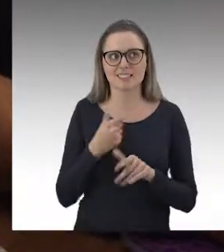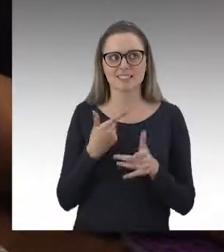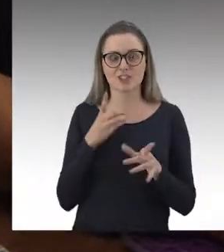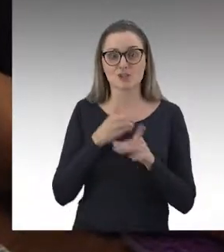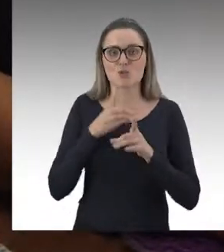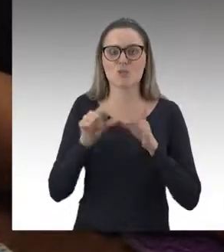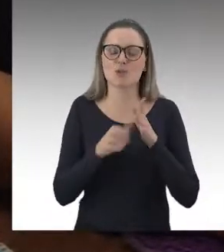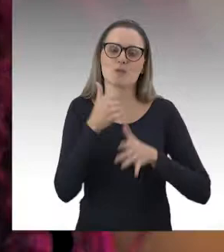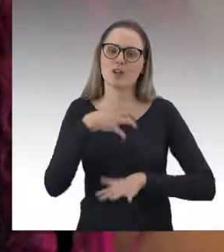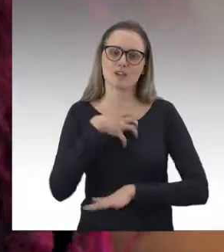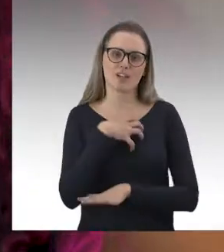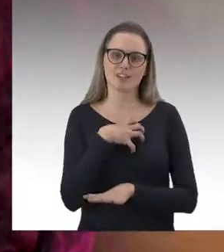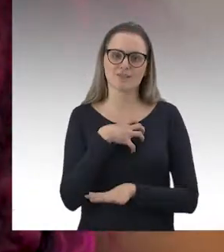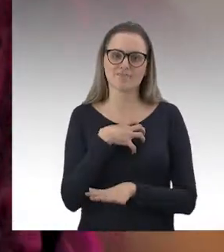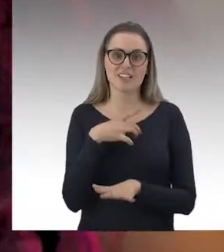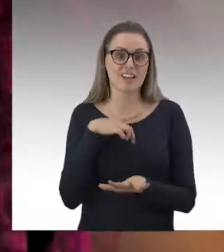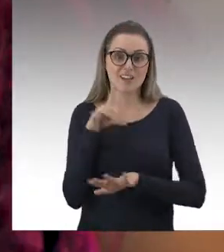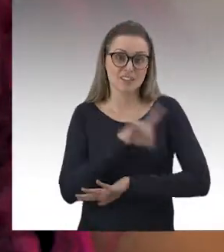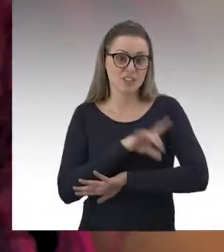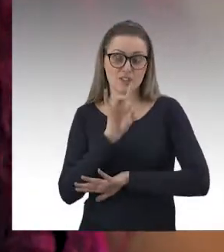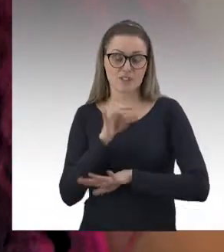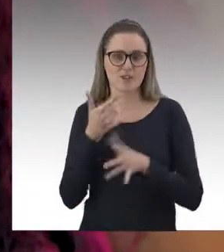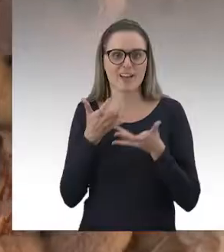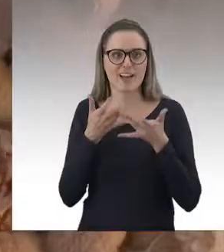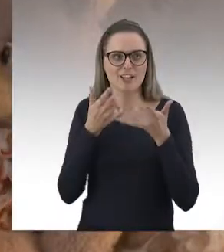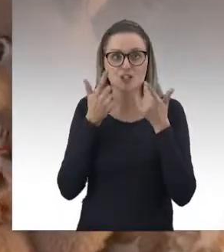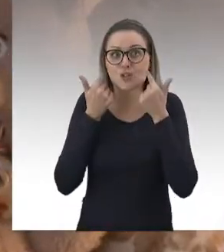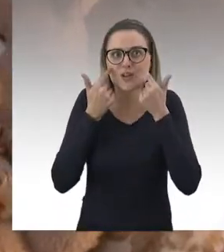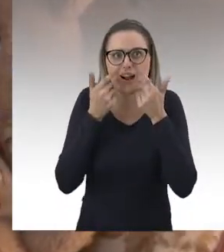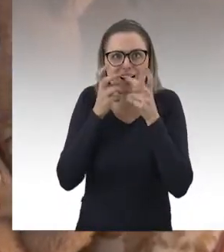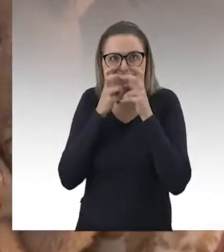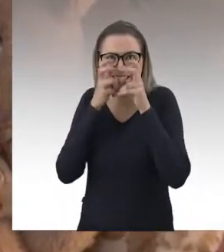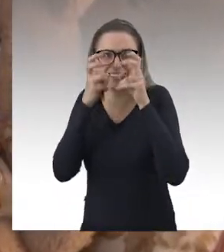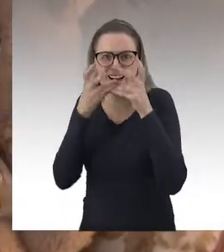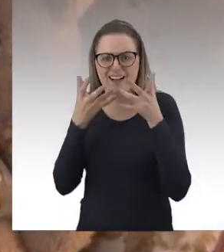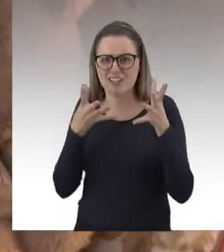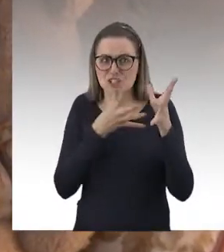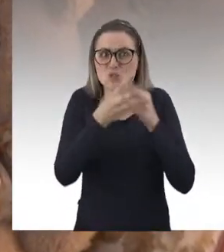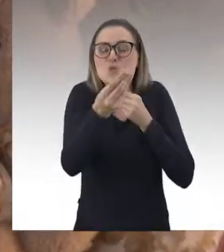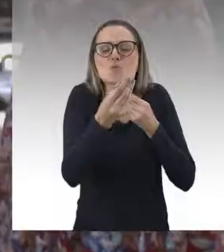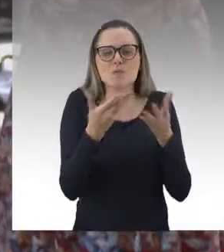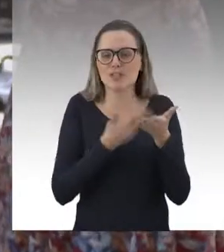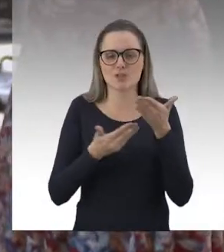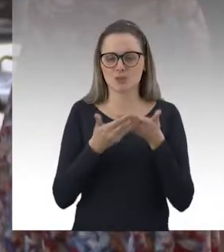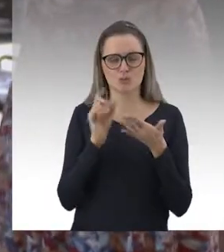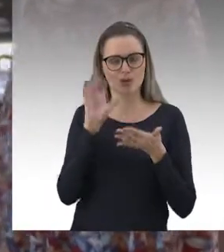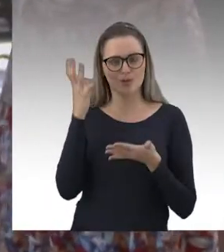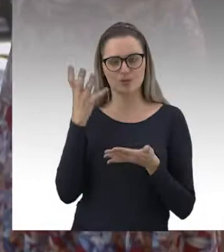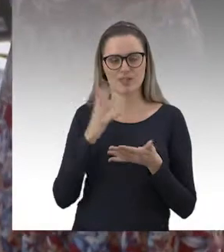possível. E às vezes tu só quer chorar, tu só quer gritar, tu só quer fugir um pouquinho disso tudo, sabe?